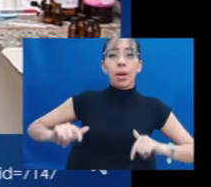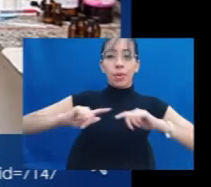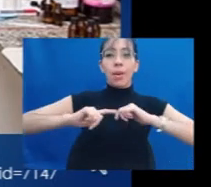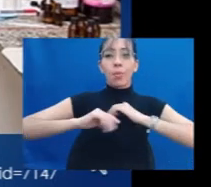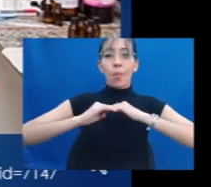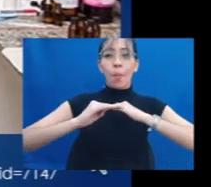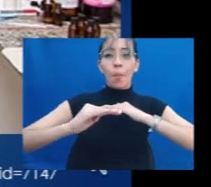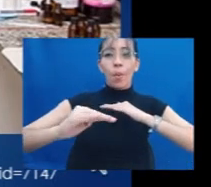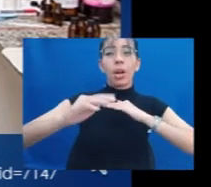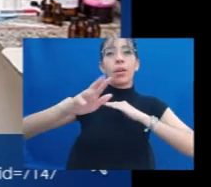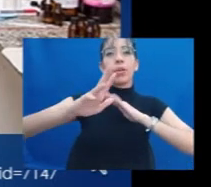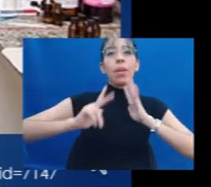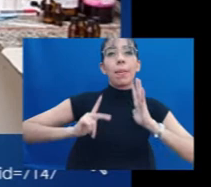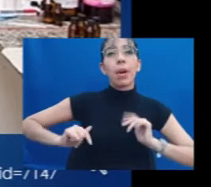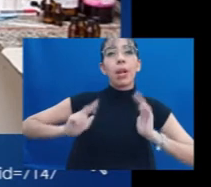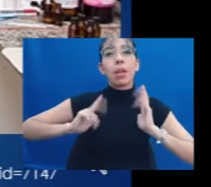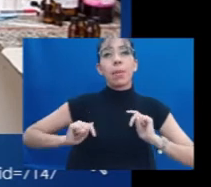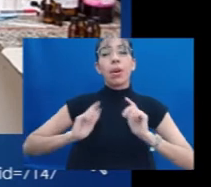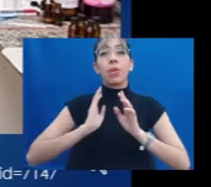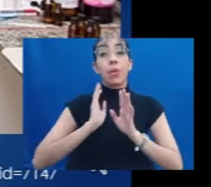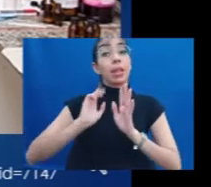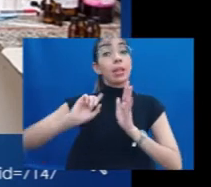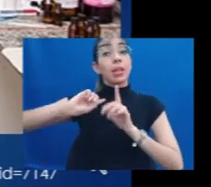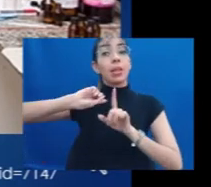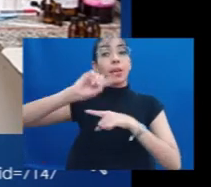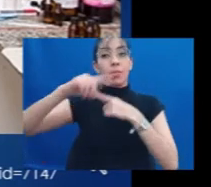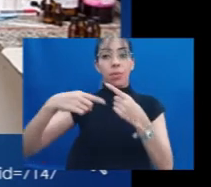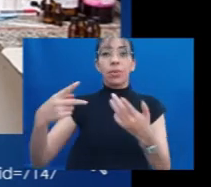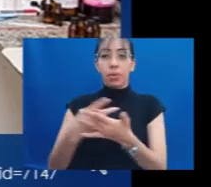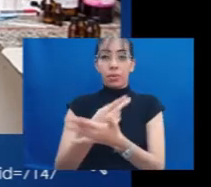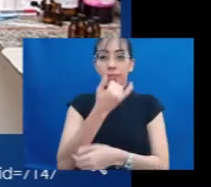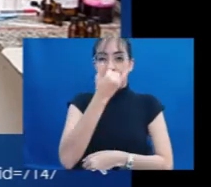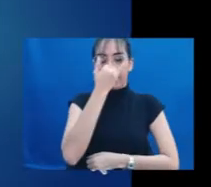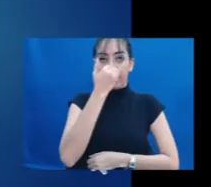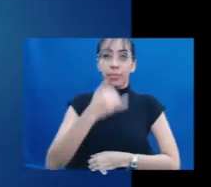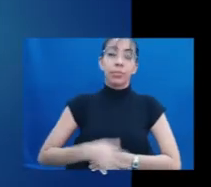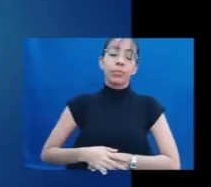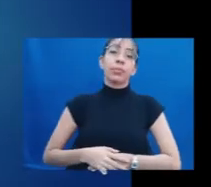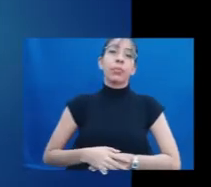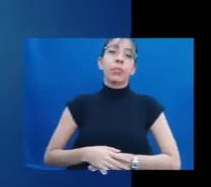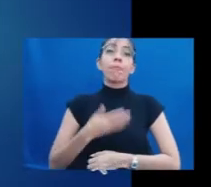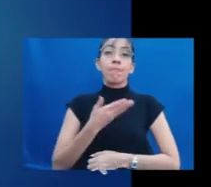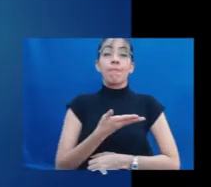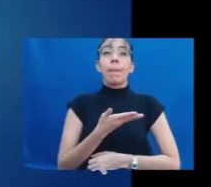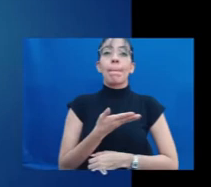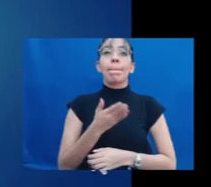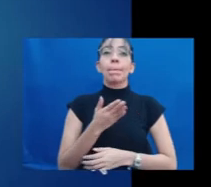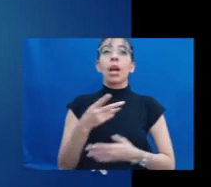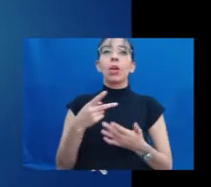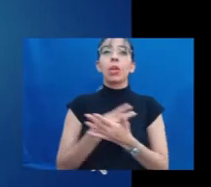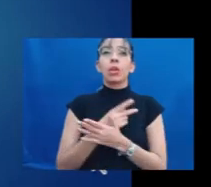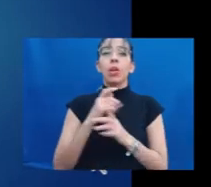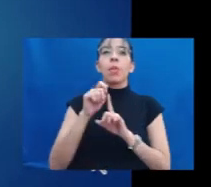uma certa aglomeração após aí o acidente. Então, esse acidente ele ocorreu